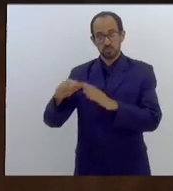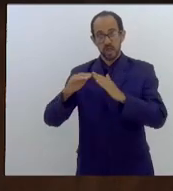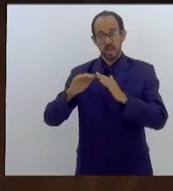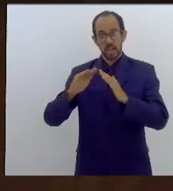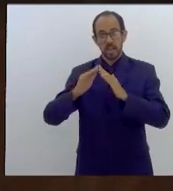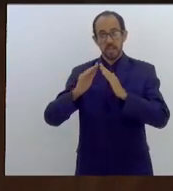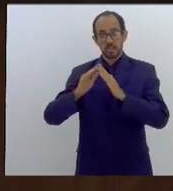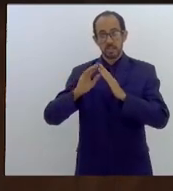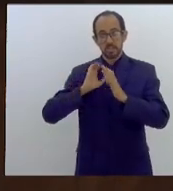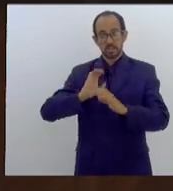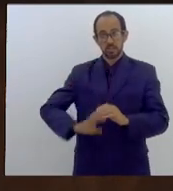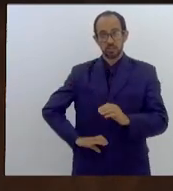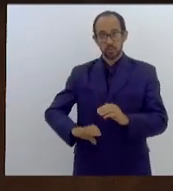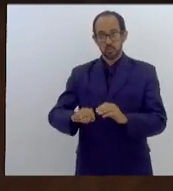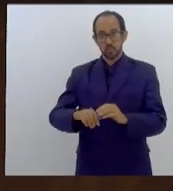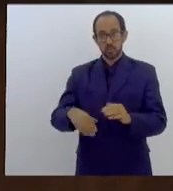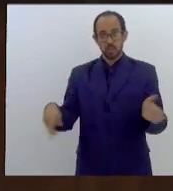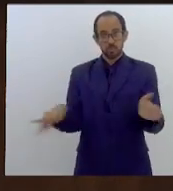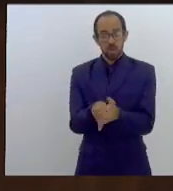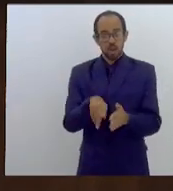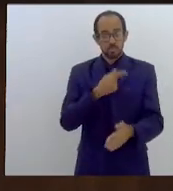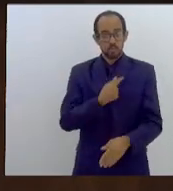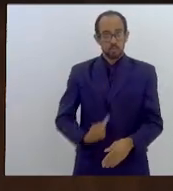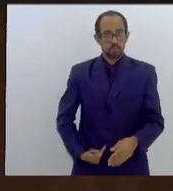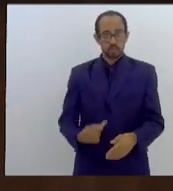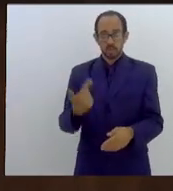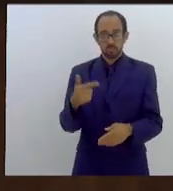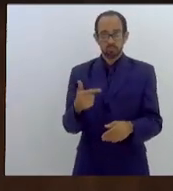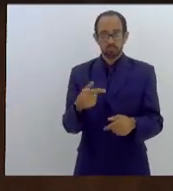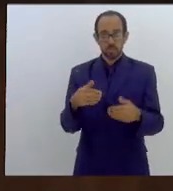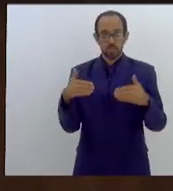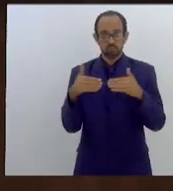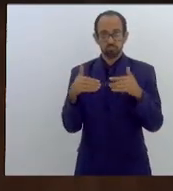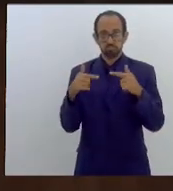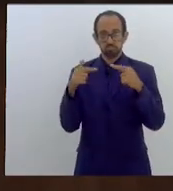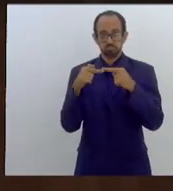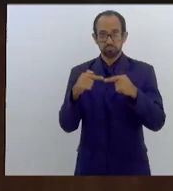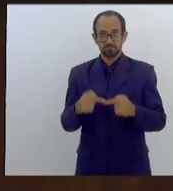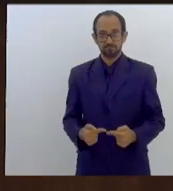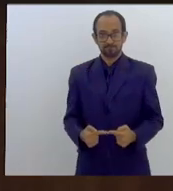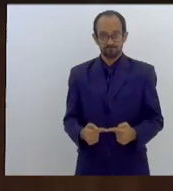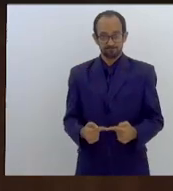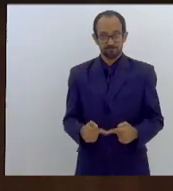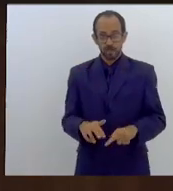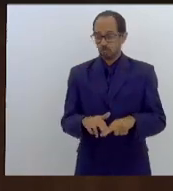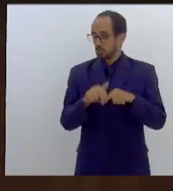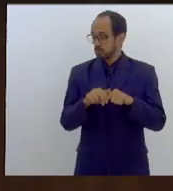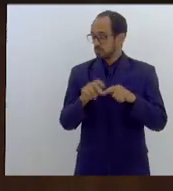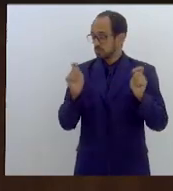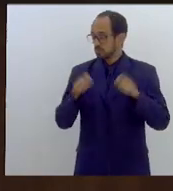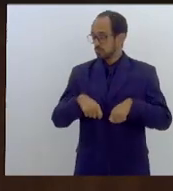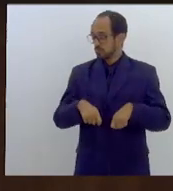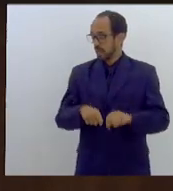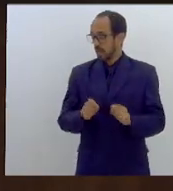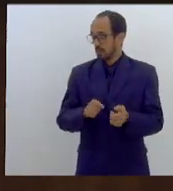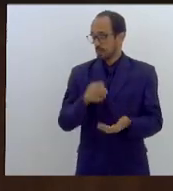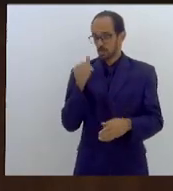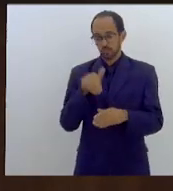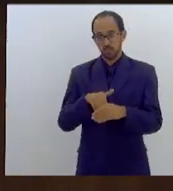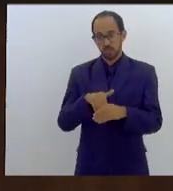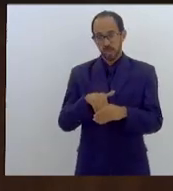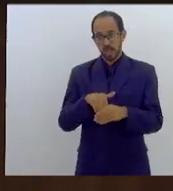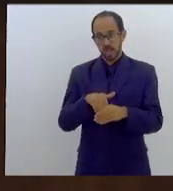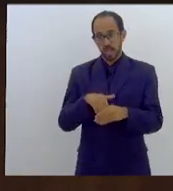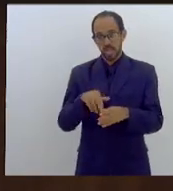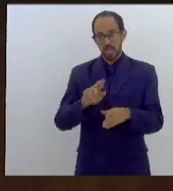próprio governo tem um desencontro em relação a isso. Esse projeto, por isso, é que não dá para botar na pauta, que não é só a relação,